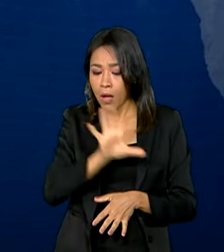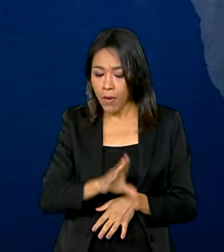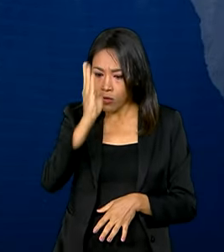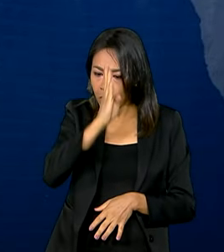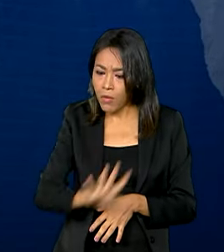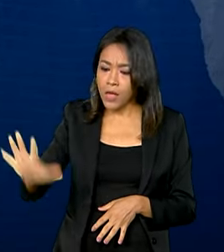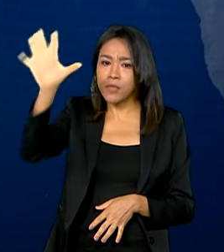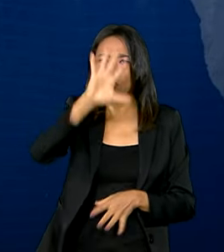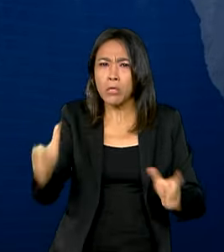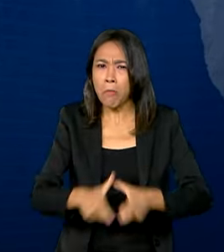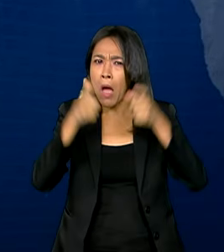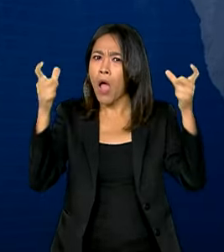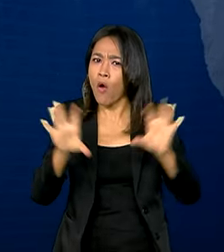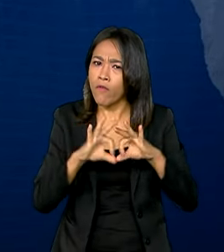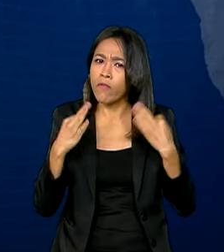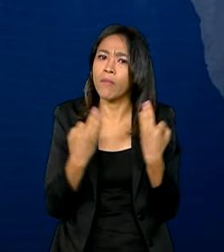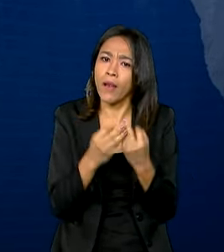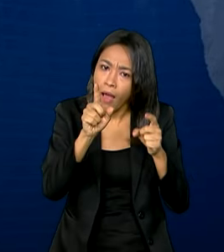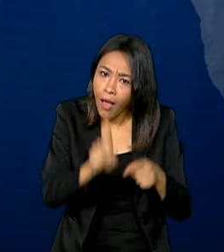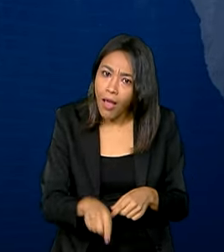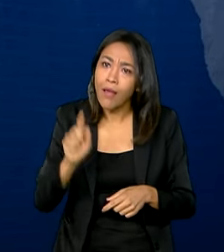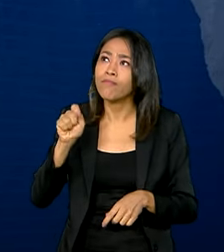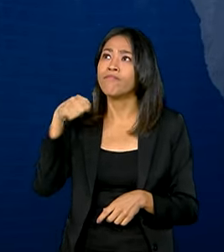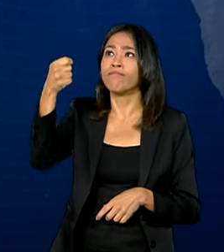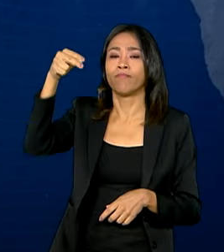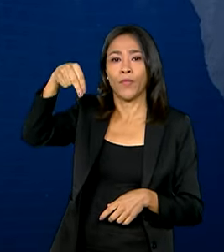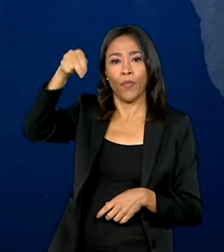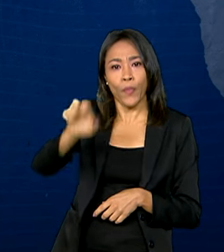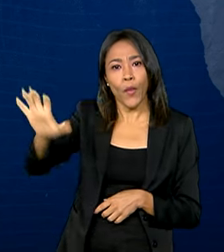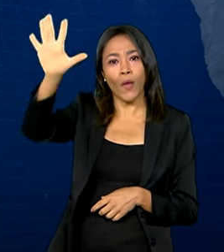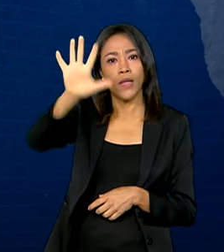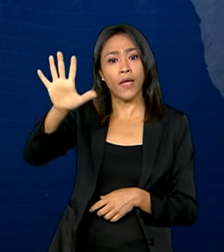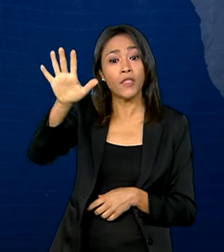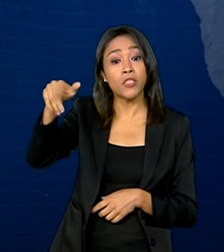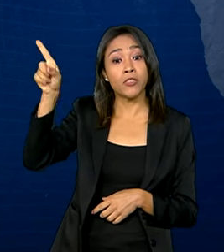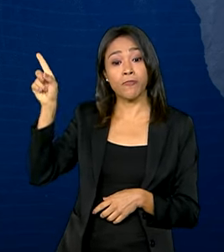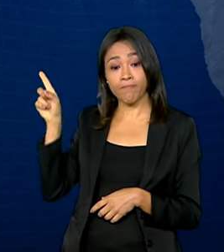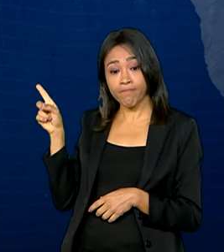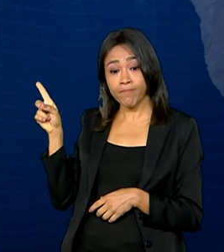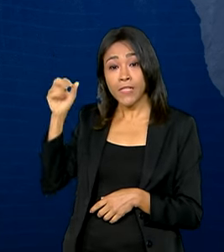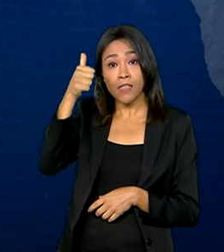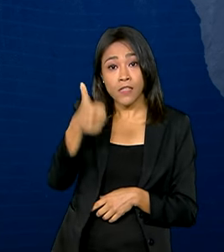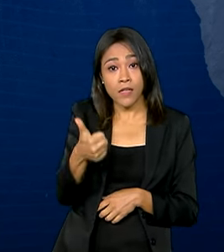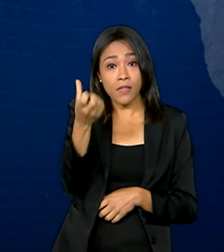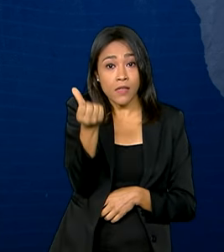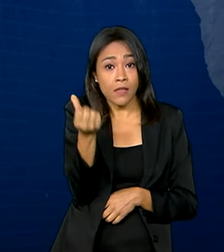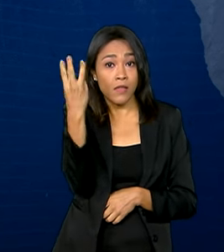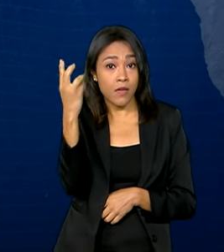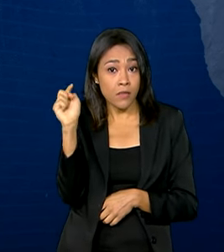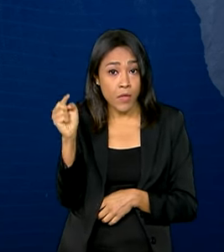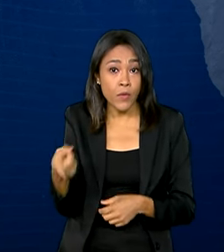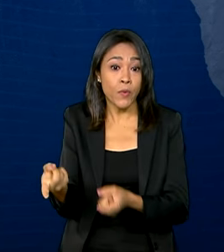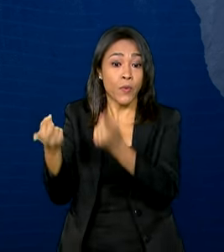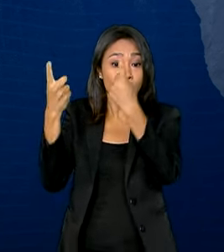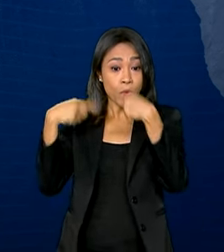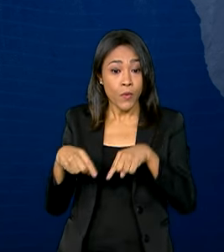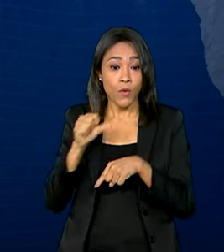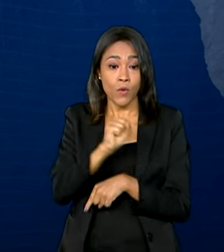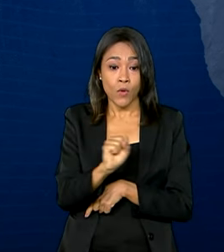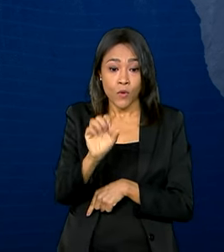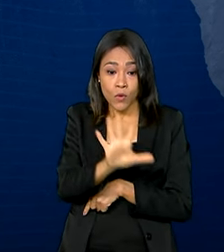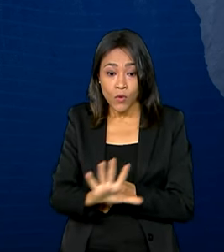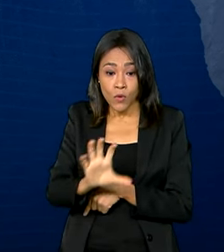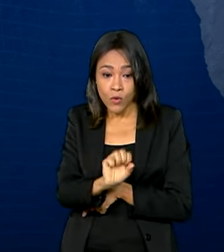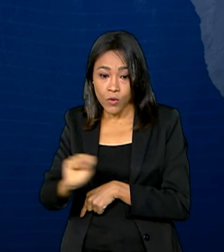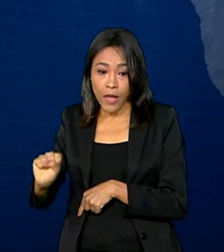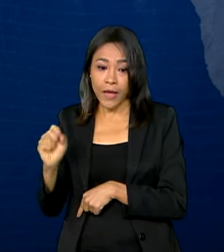número de famílias incluídas foram o Nordeste com mais de 163.000 e o Sudeste